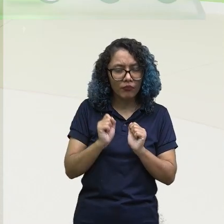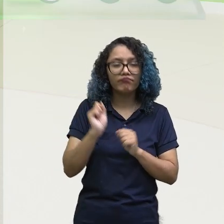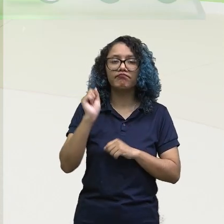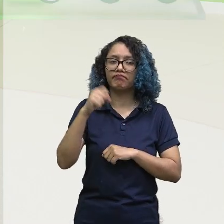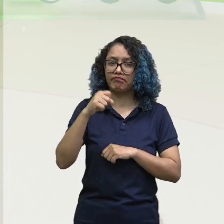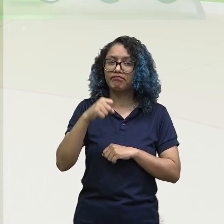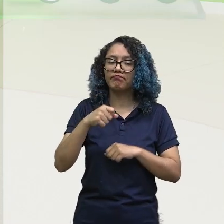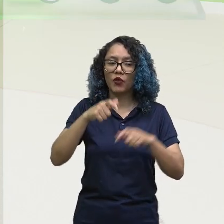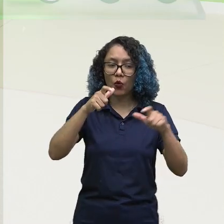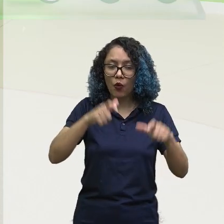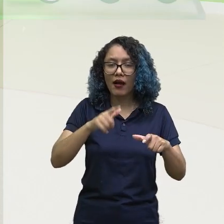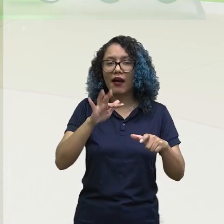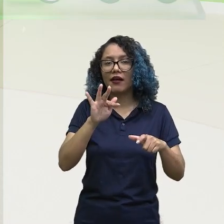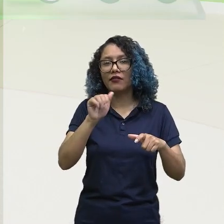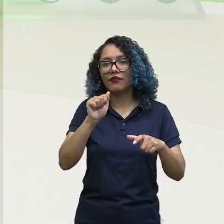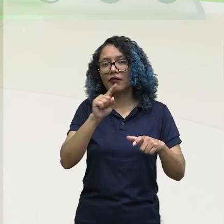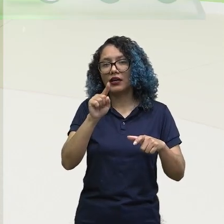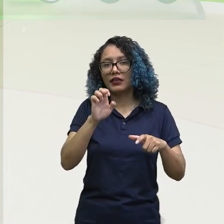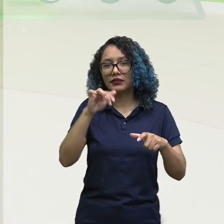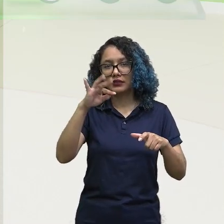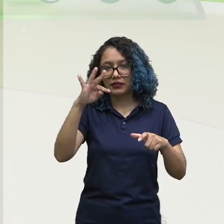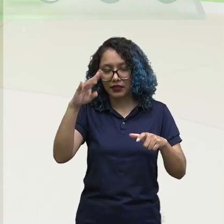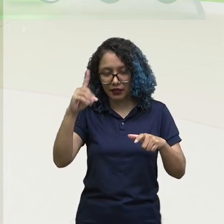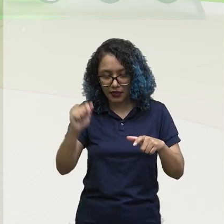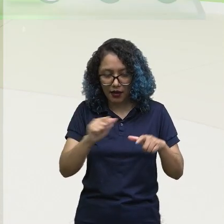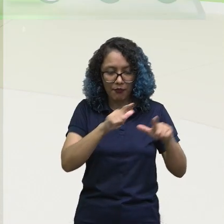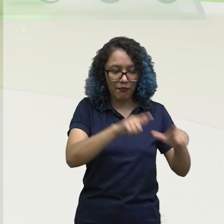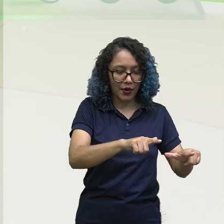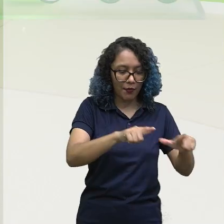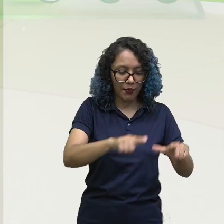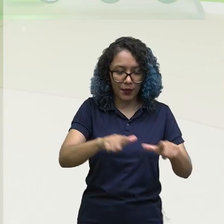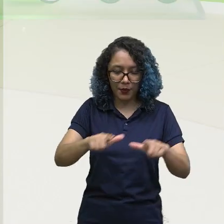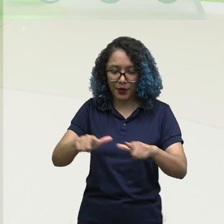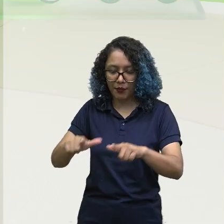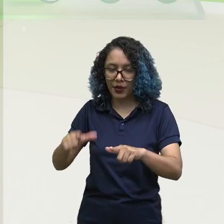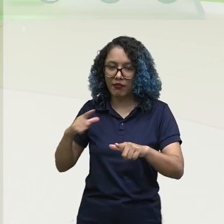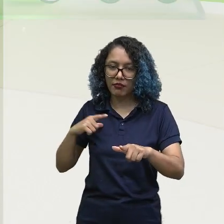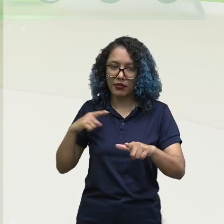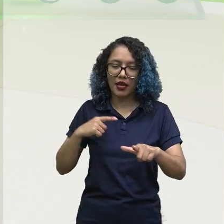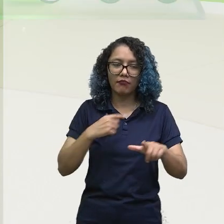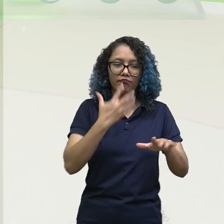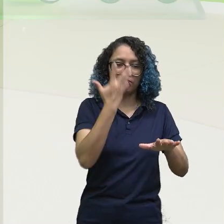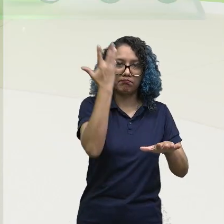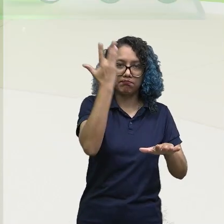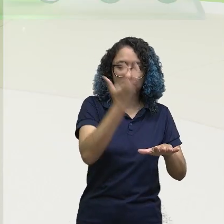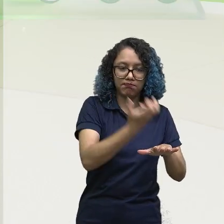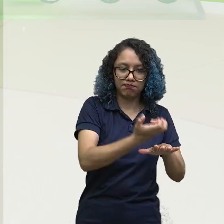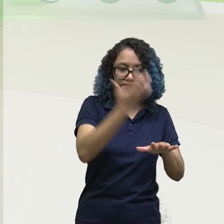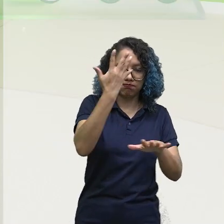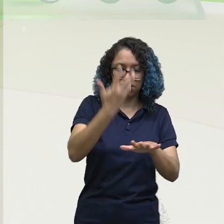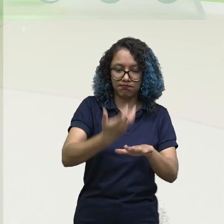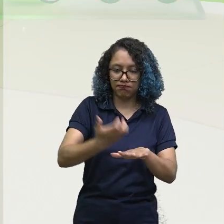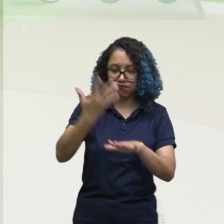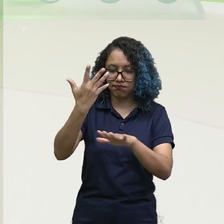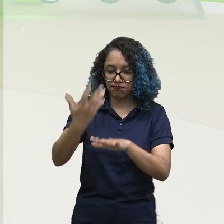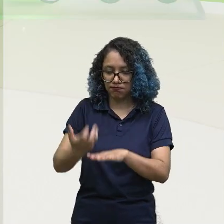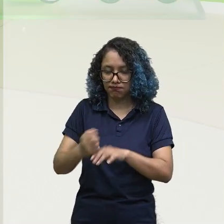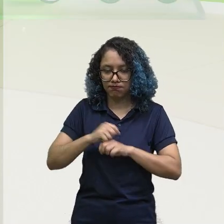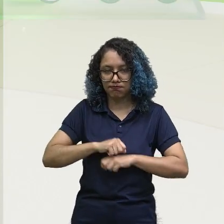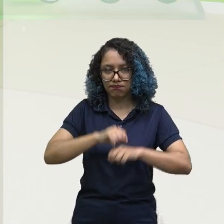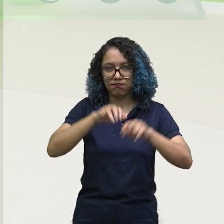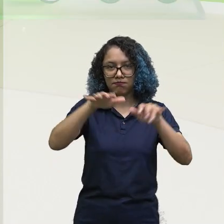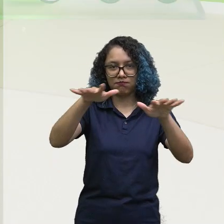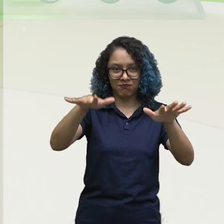a fazenda, porque colocam várias placas, e aí essas placas vão acumulando e ele distribui para a